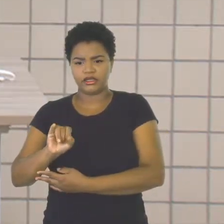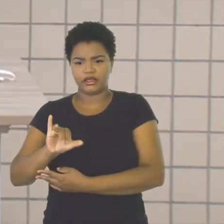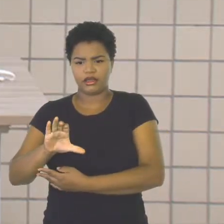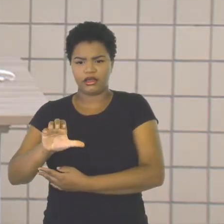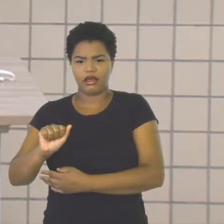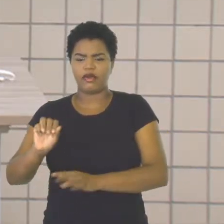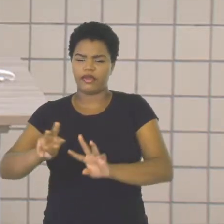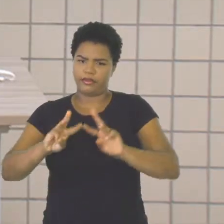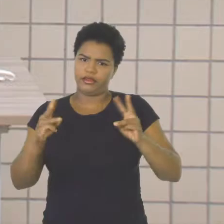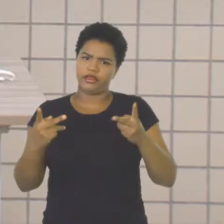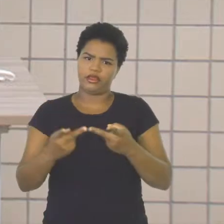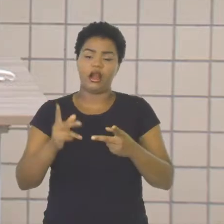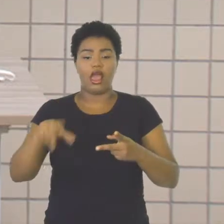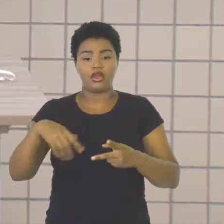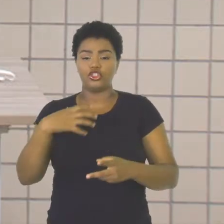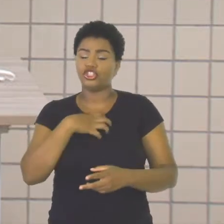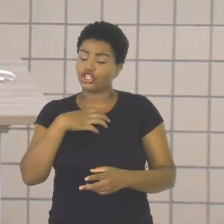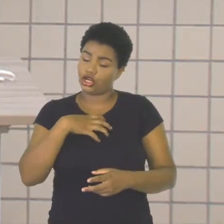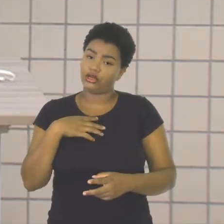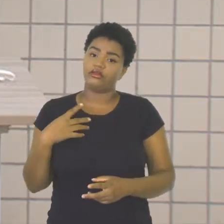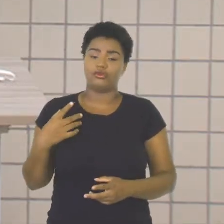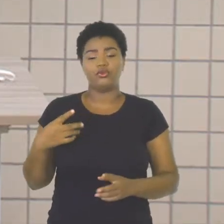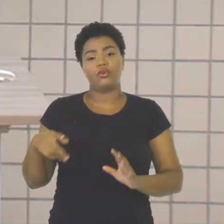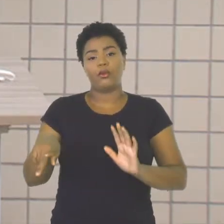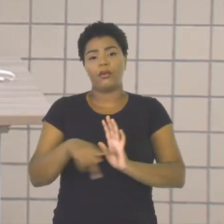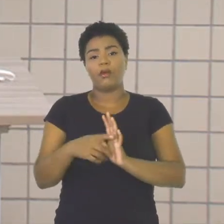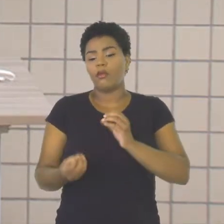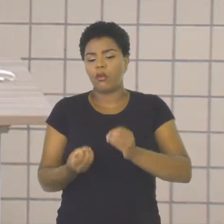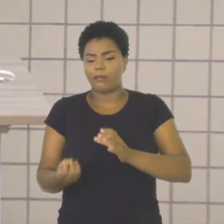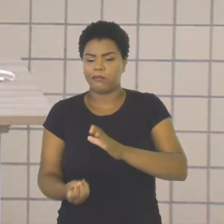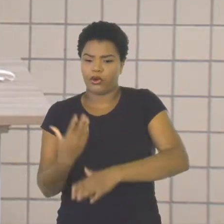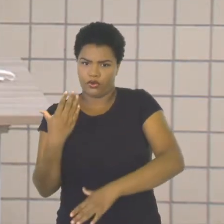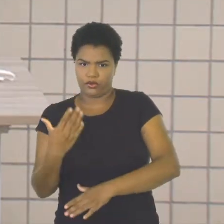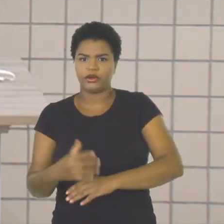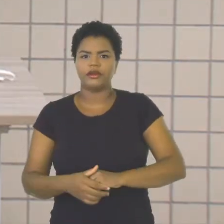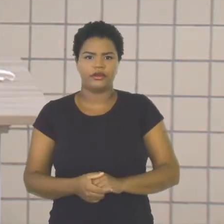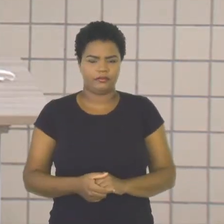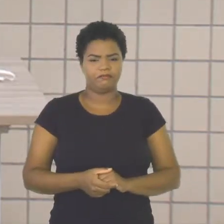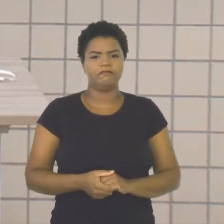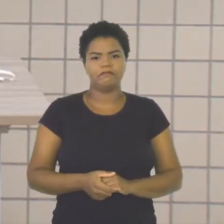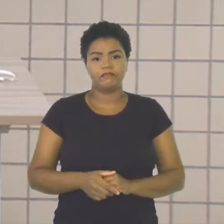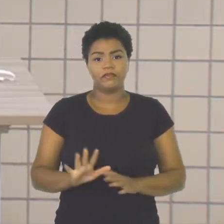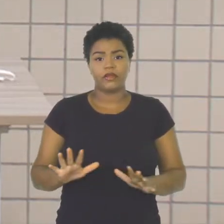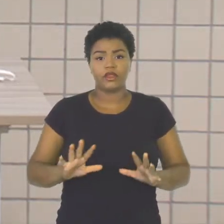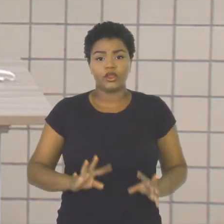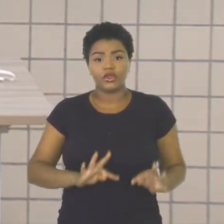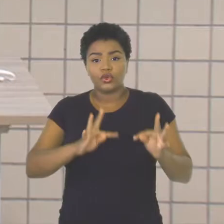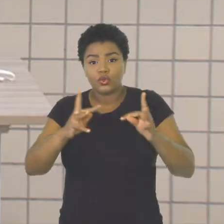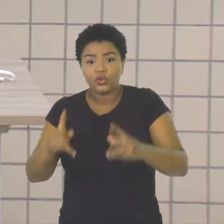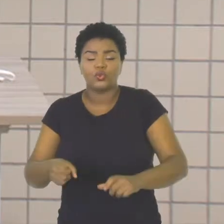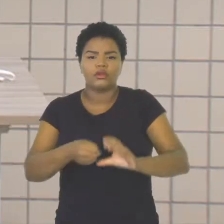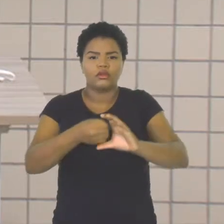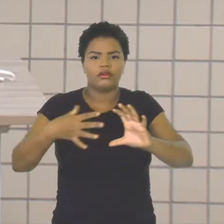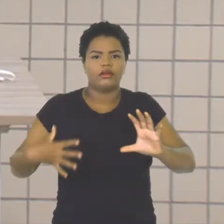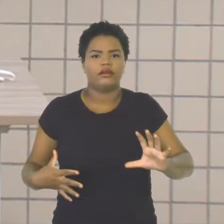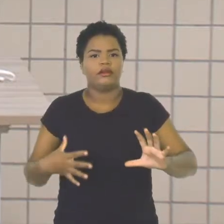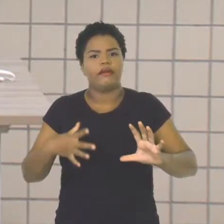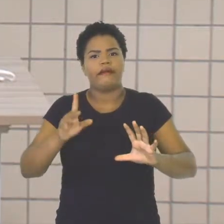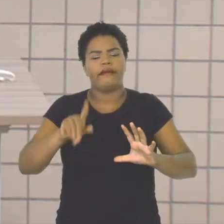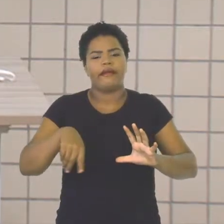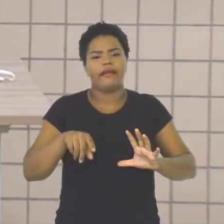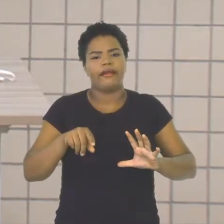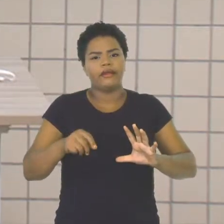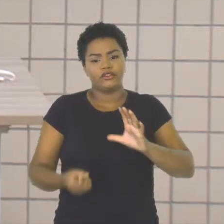formas com que elas são formadas, o jeito com que elas são formadas. Então, todas essas características de formação